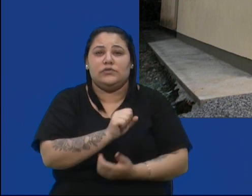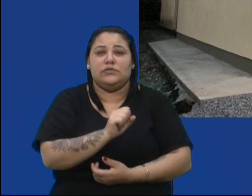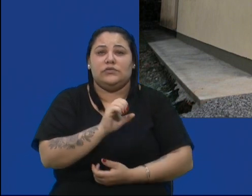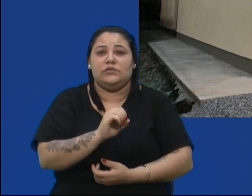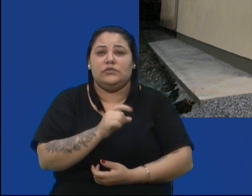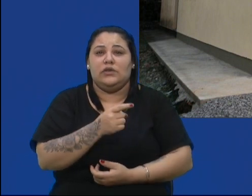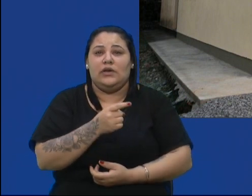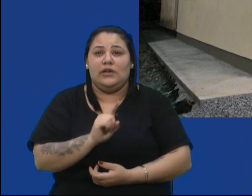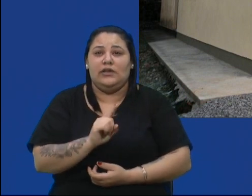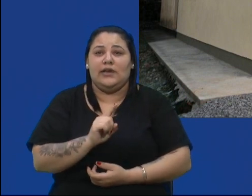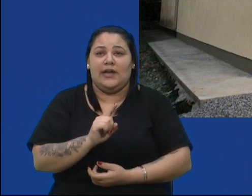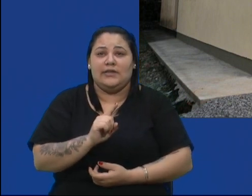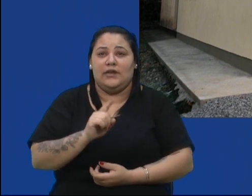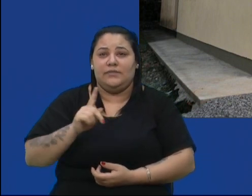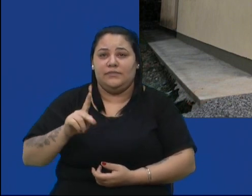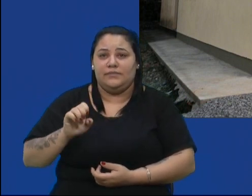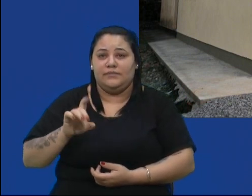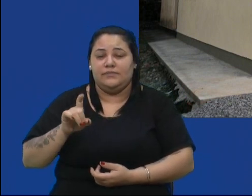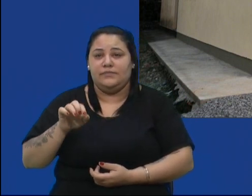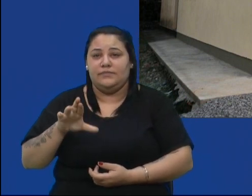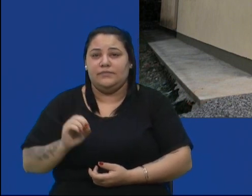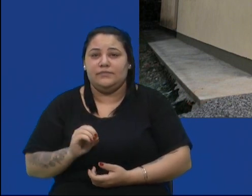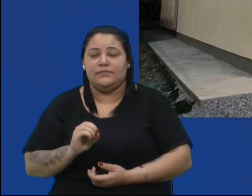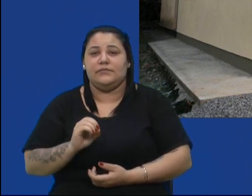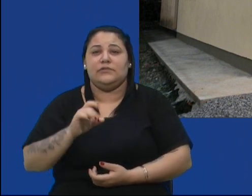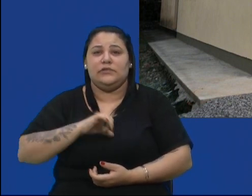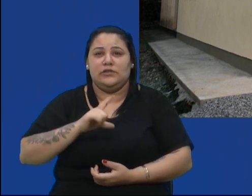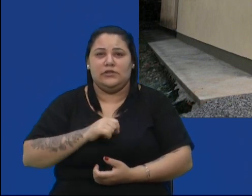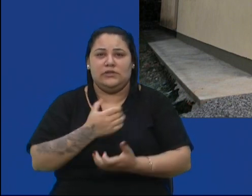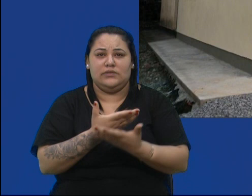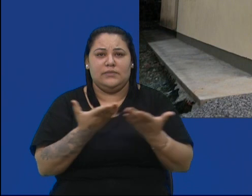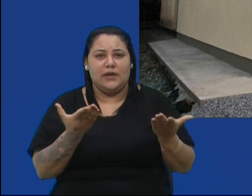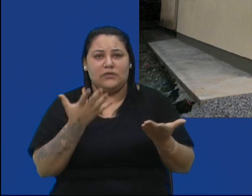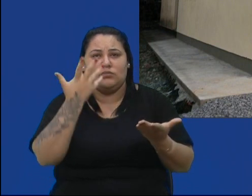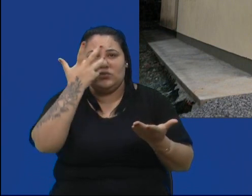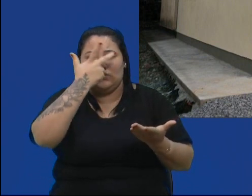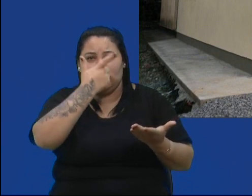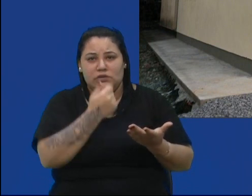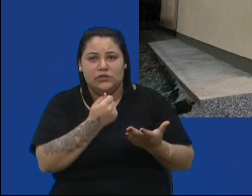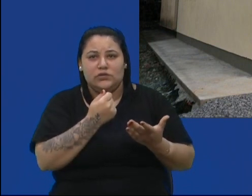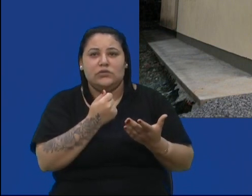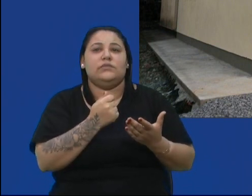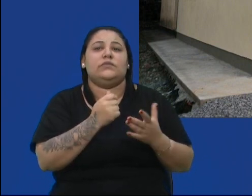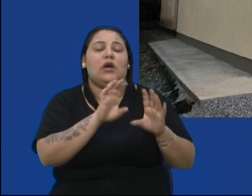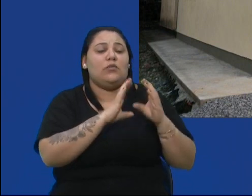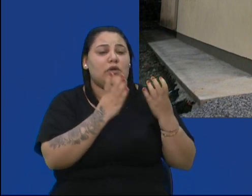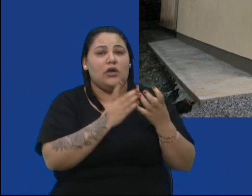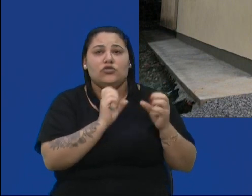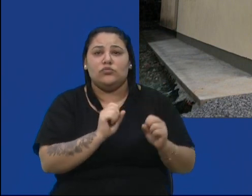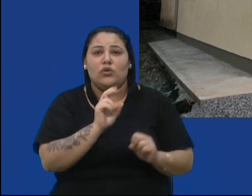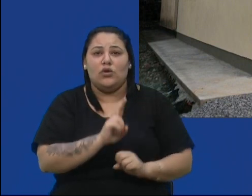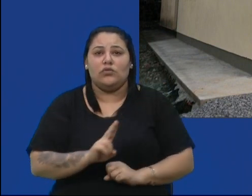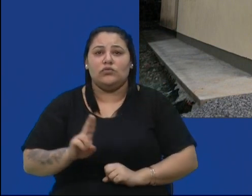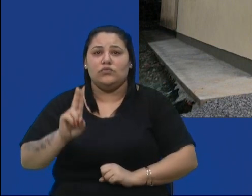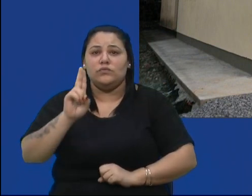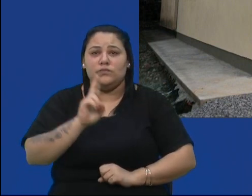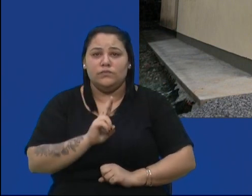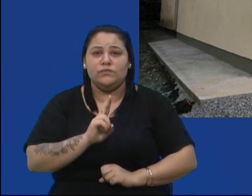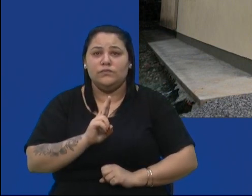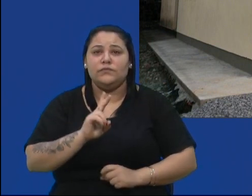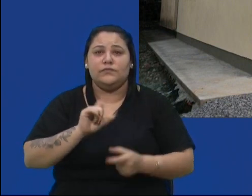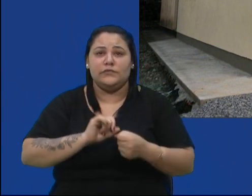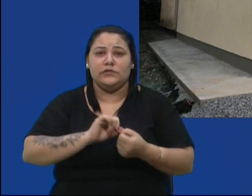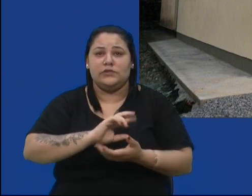outros centros comunitários. São espaços bonitos, espaços que a comunidade pode utilizar, fazer diversas atividades